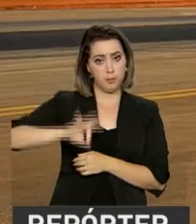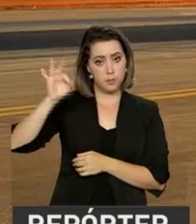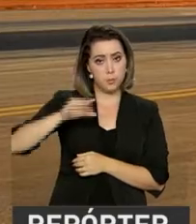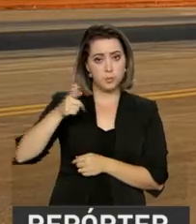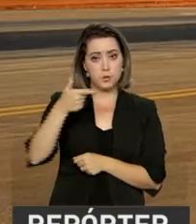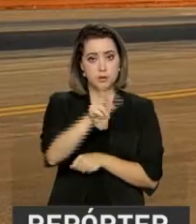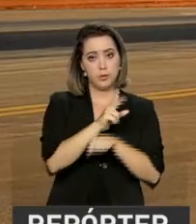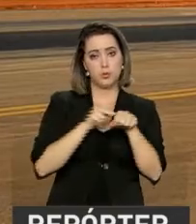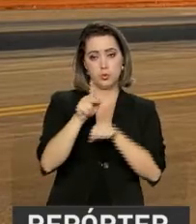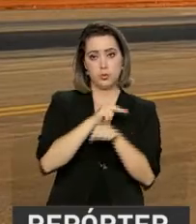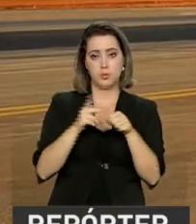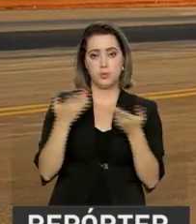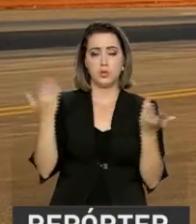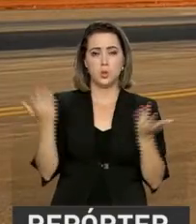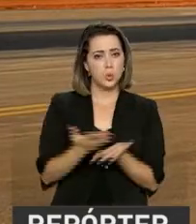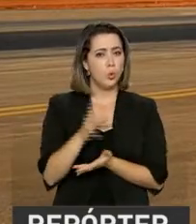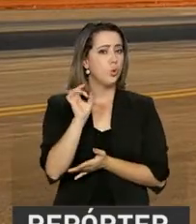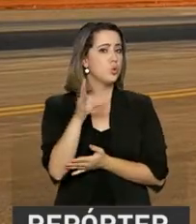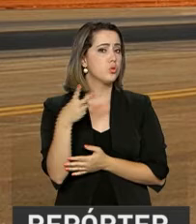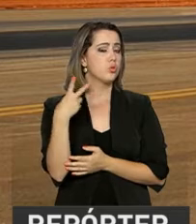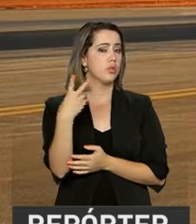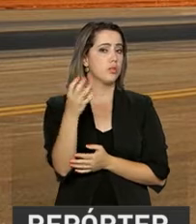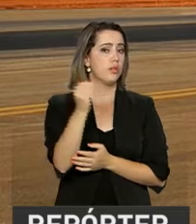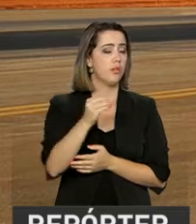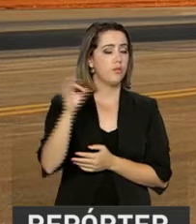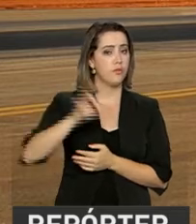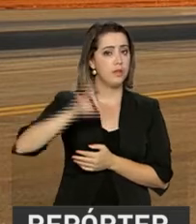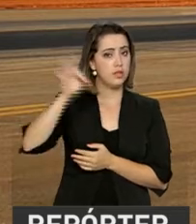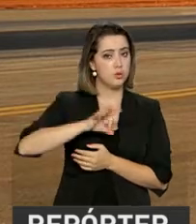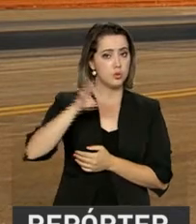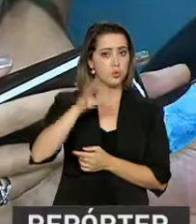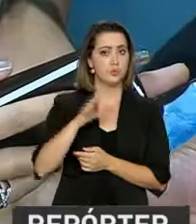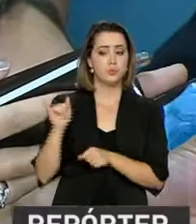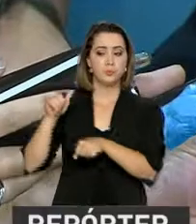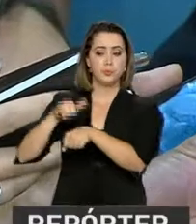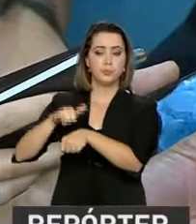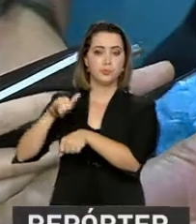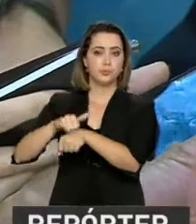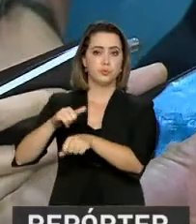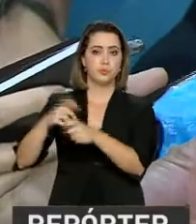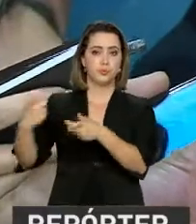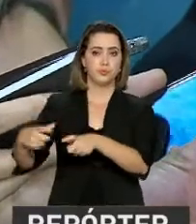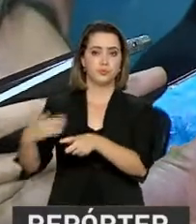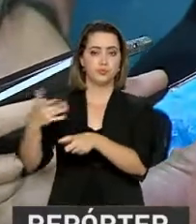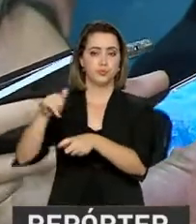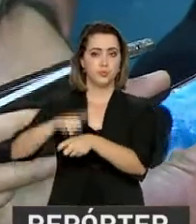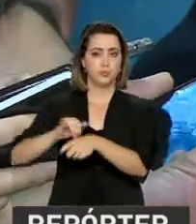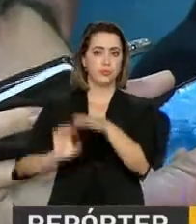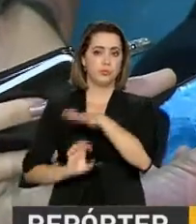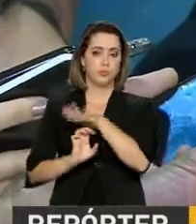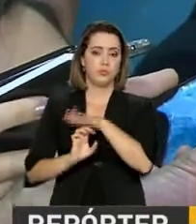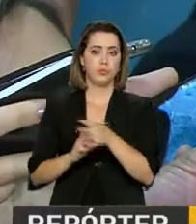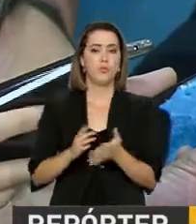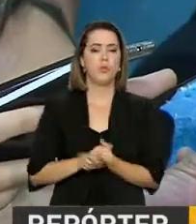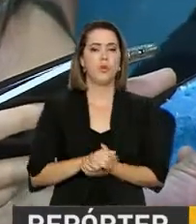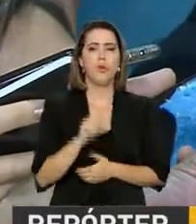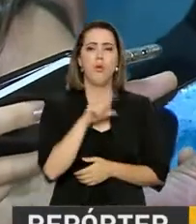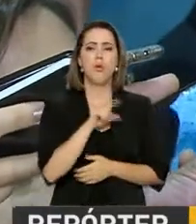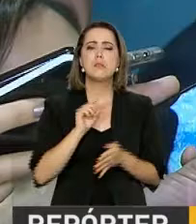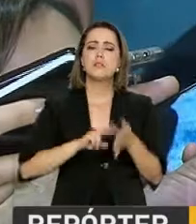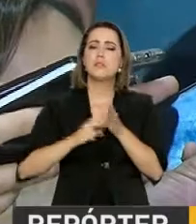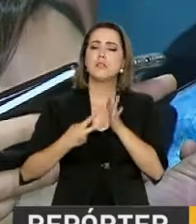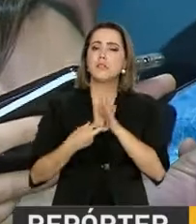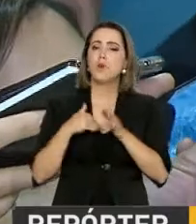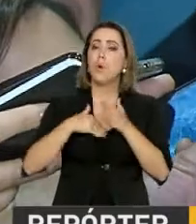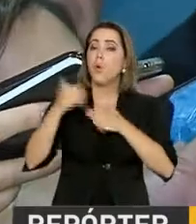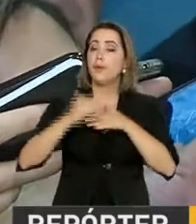Hoje, estrangeiros só podem ter até 20% de uma empresa aérea. A abertura de 100% de capital significa que qualquer